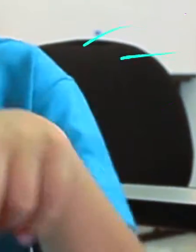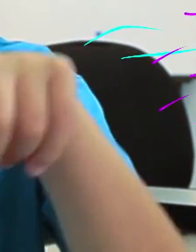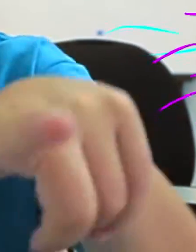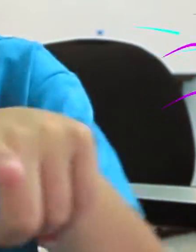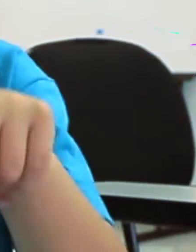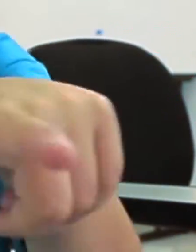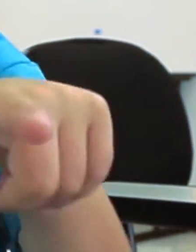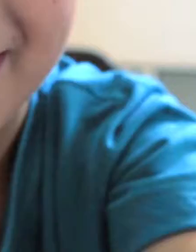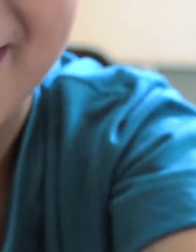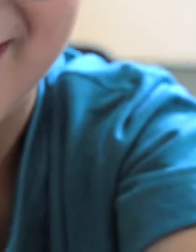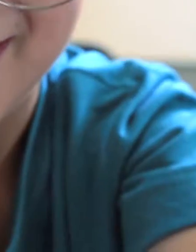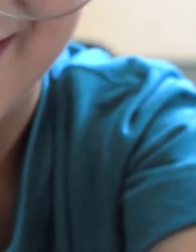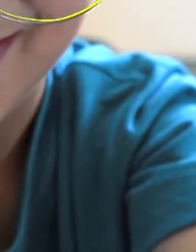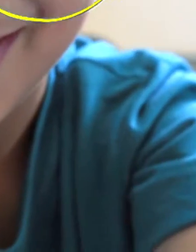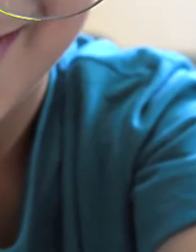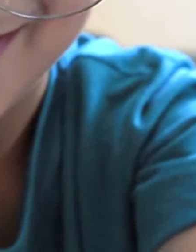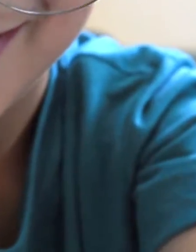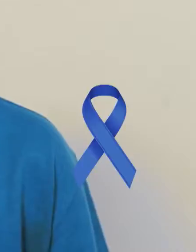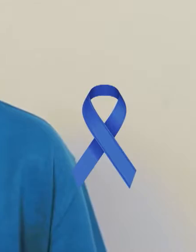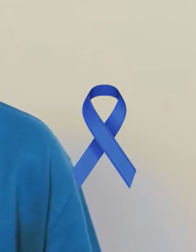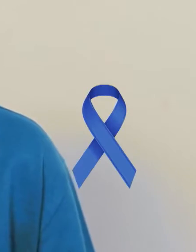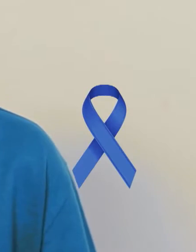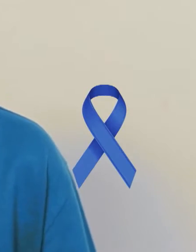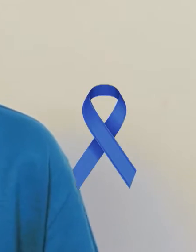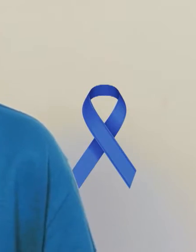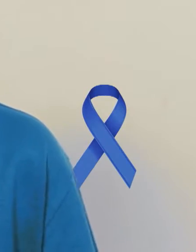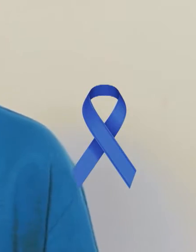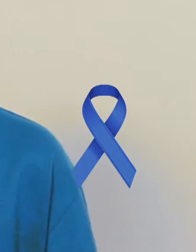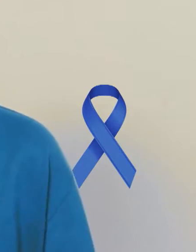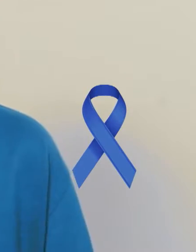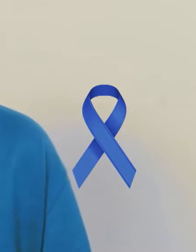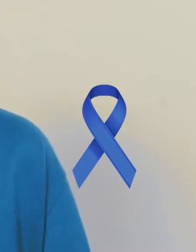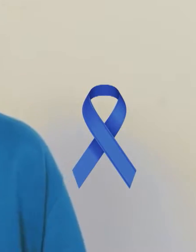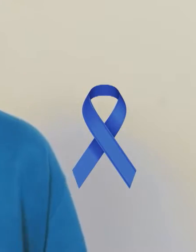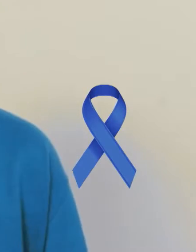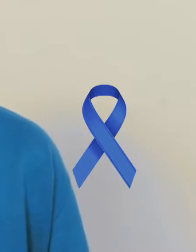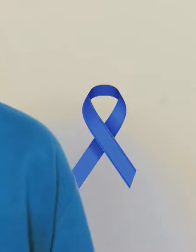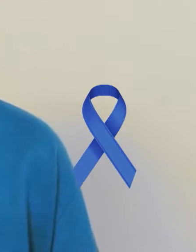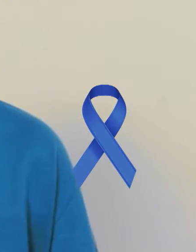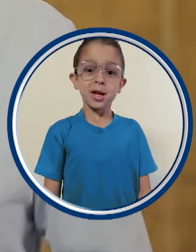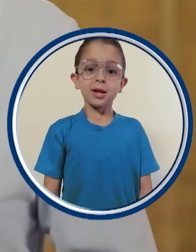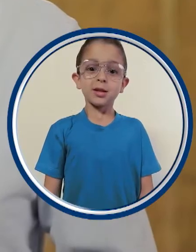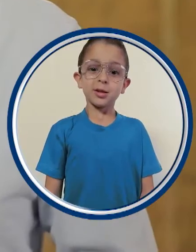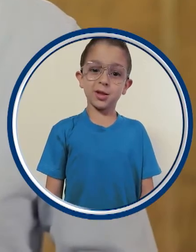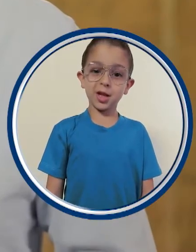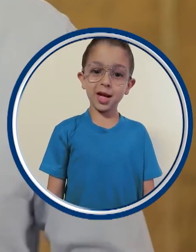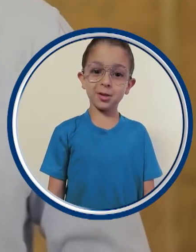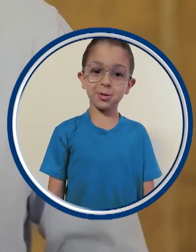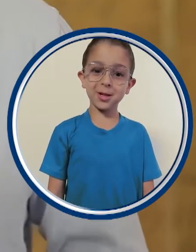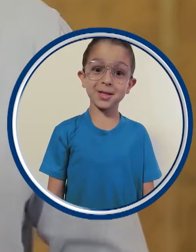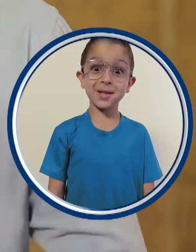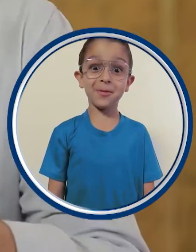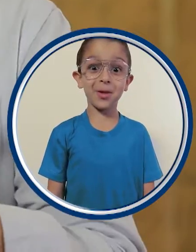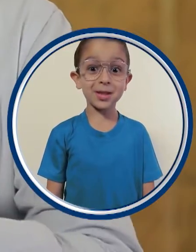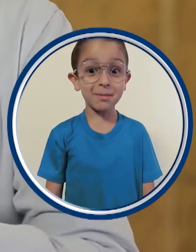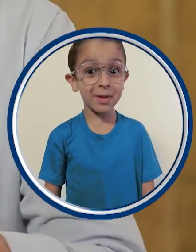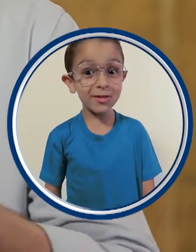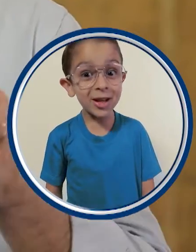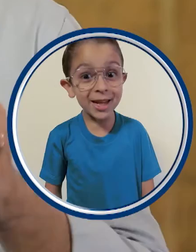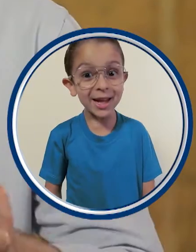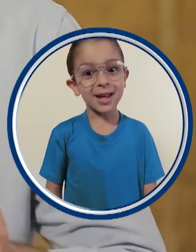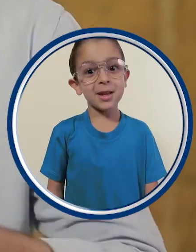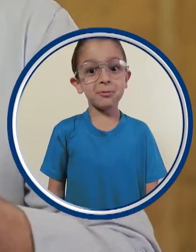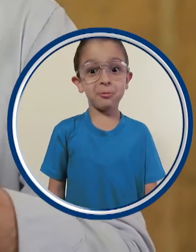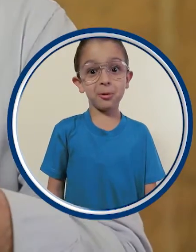homem trabalhar. Oi, você é muito legal a língua brasileira de sinais. Dia 2, seu voto é